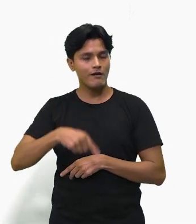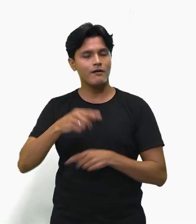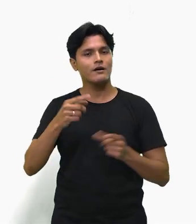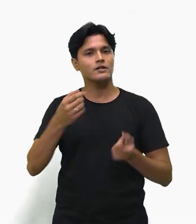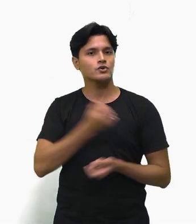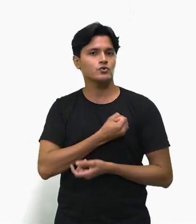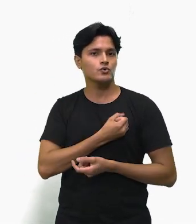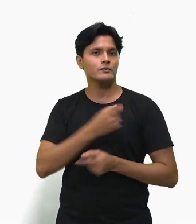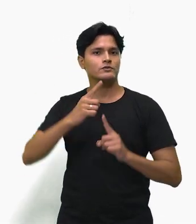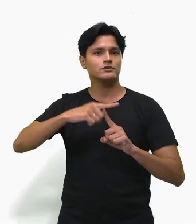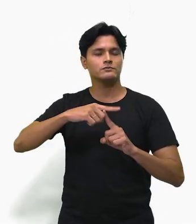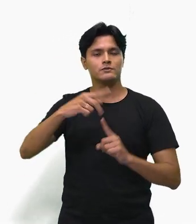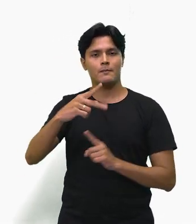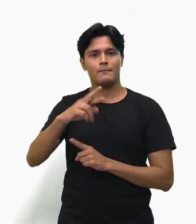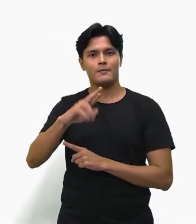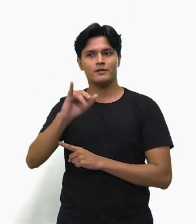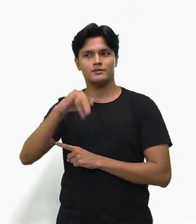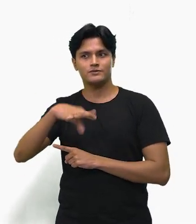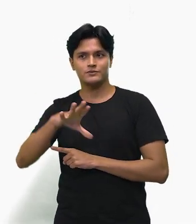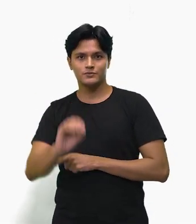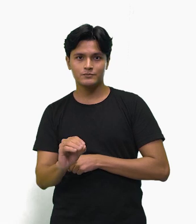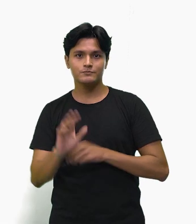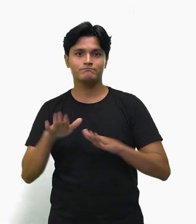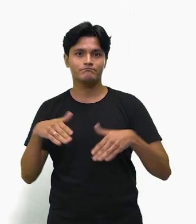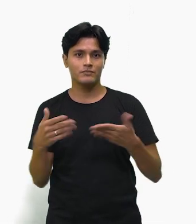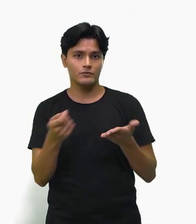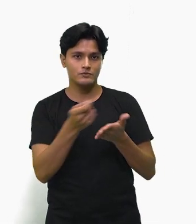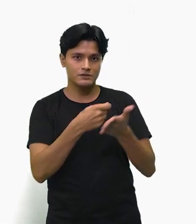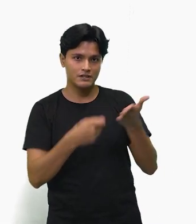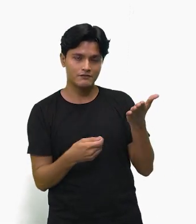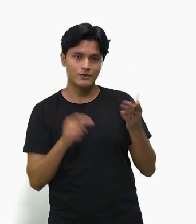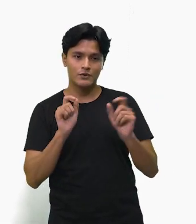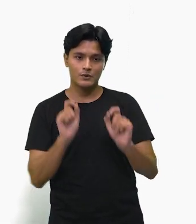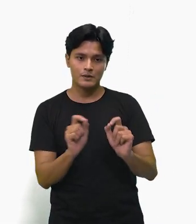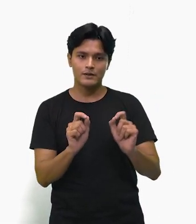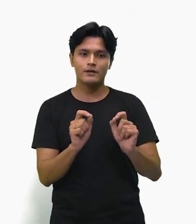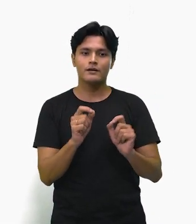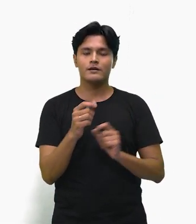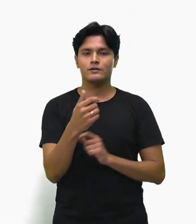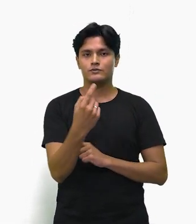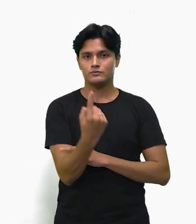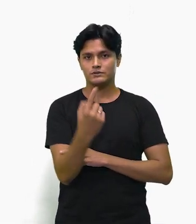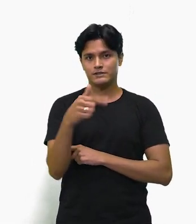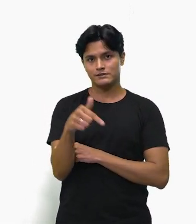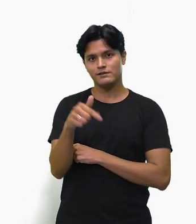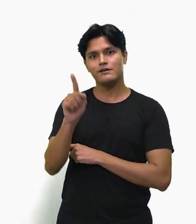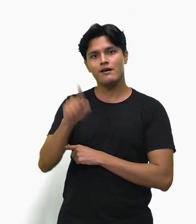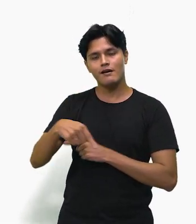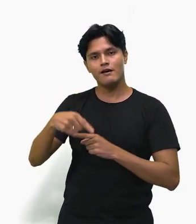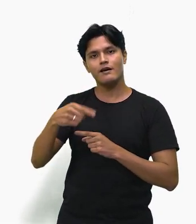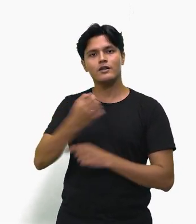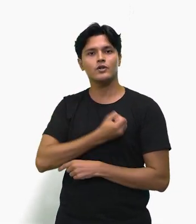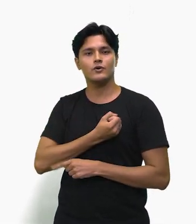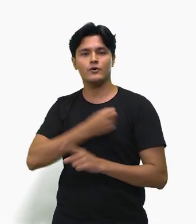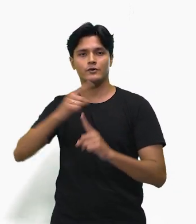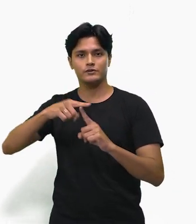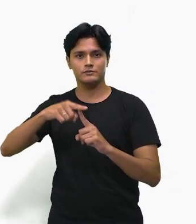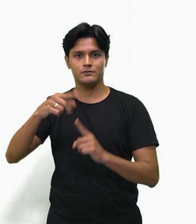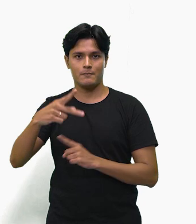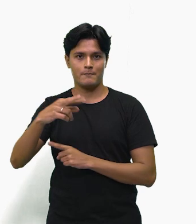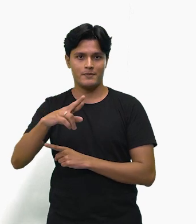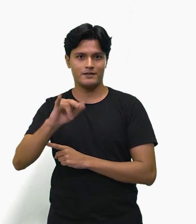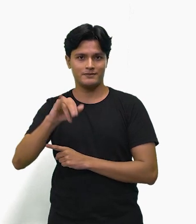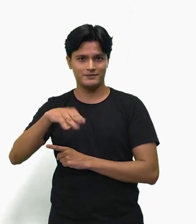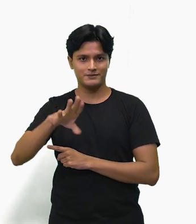tá? Então, eu vou escrever aqui, ó, que o 7, ele é um número primo. Essa é a característica, tá, do